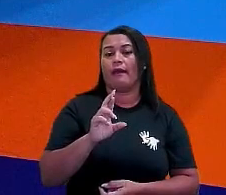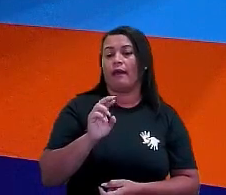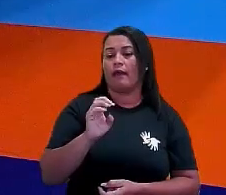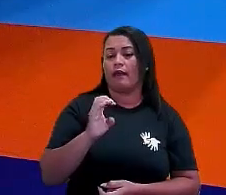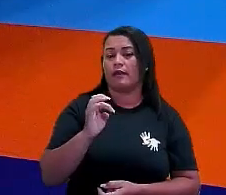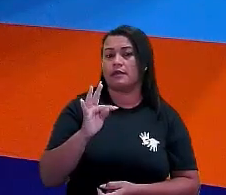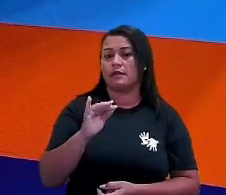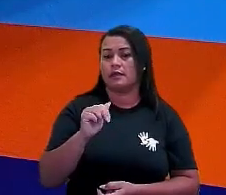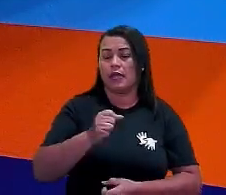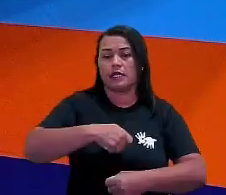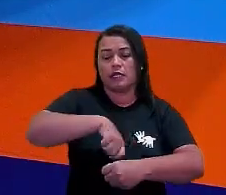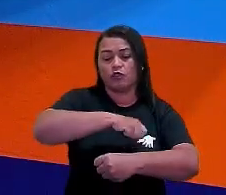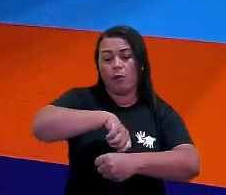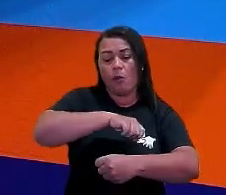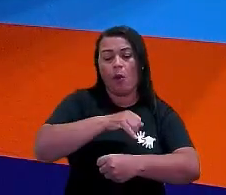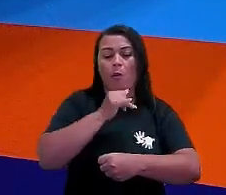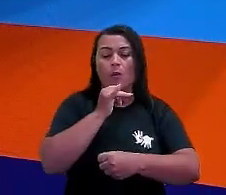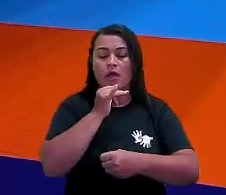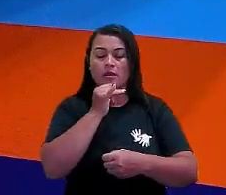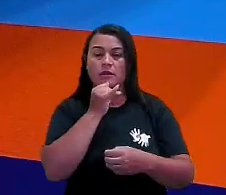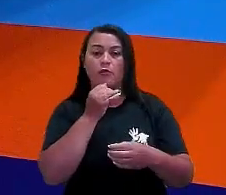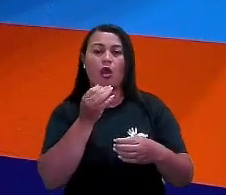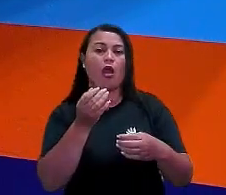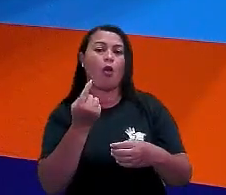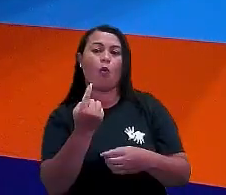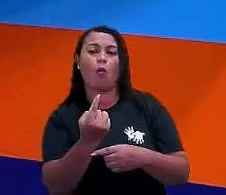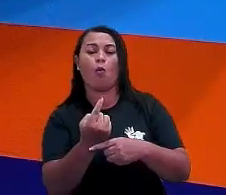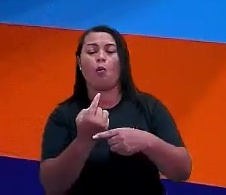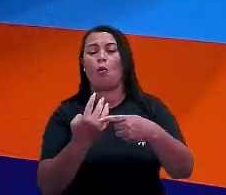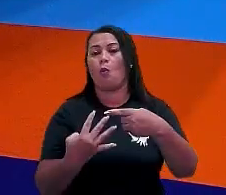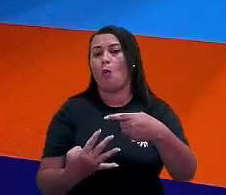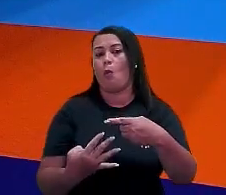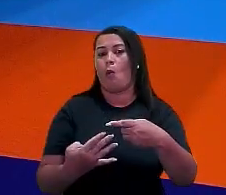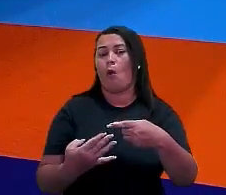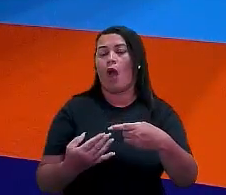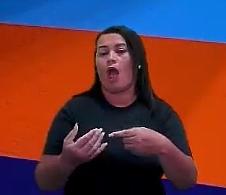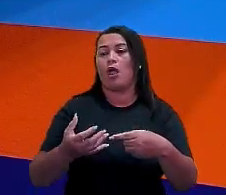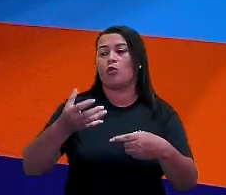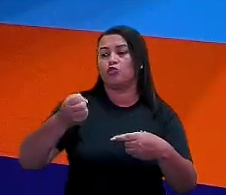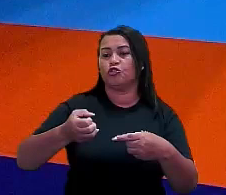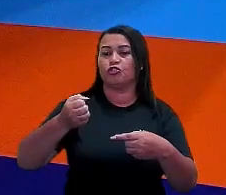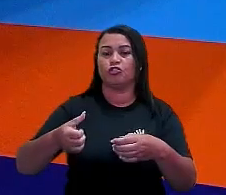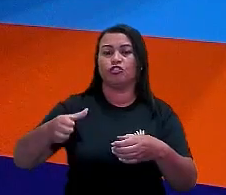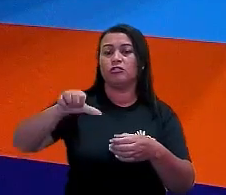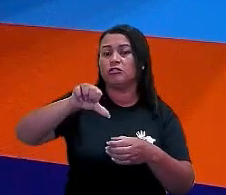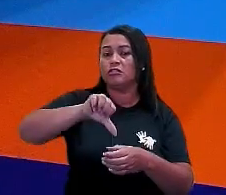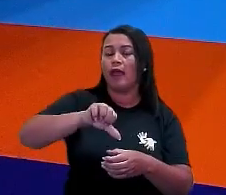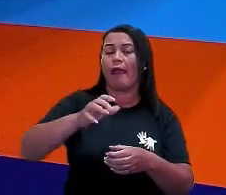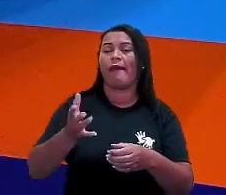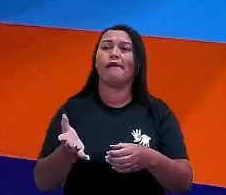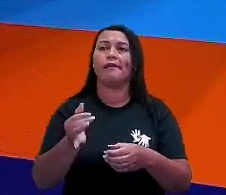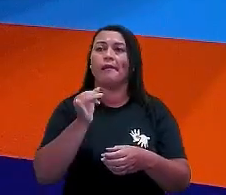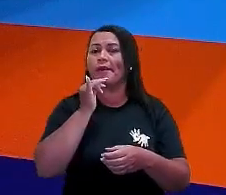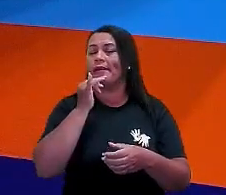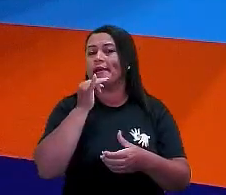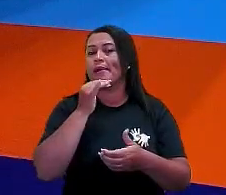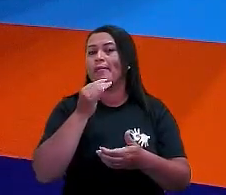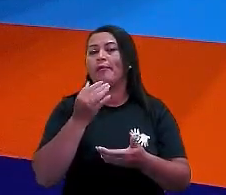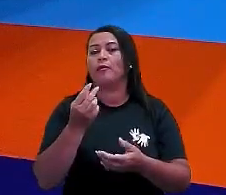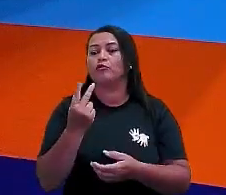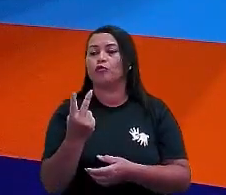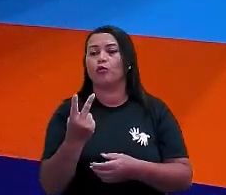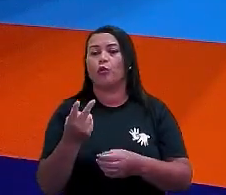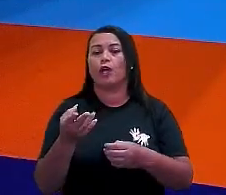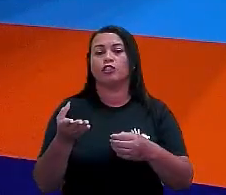receita, 1/4 de xícara de leite. A metade de trigo, de uma xícara